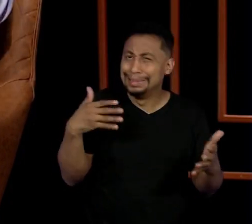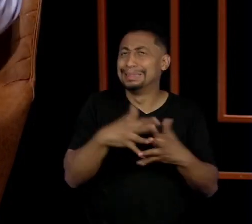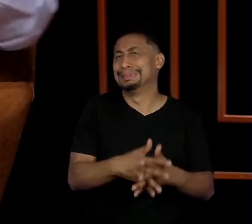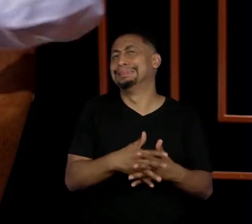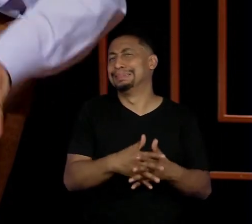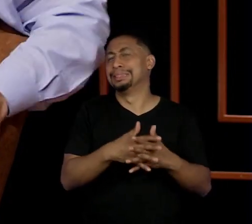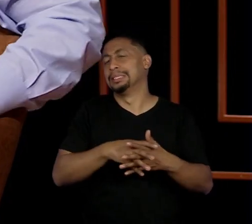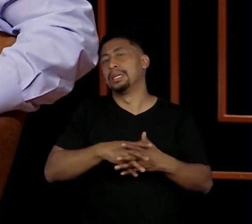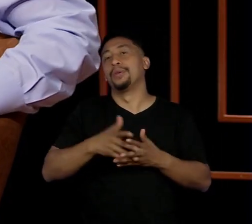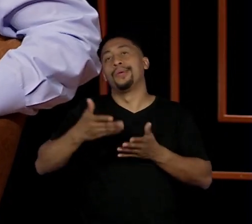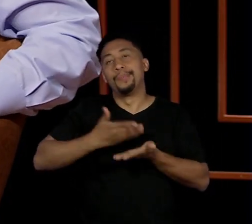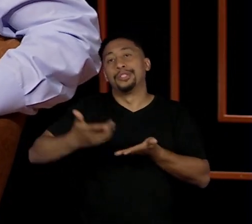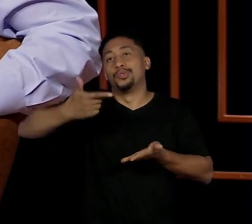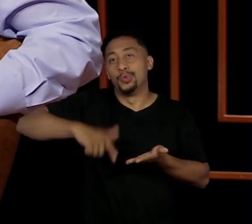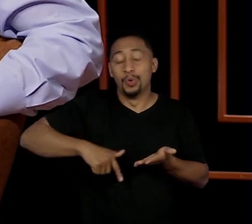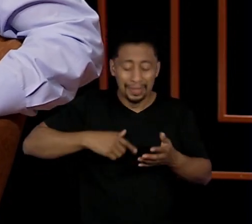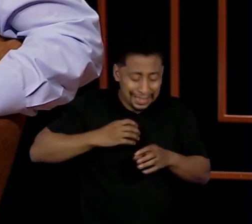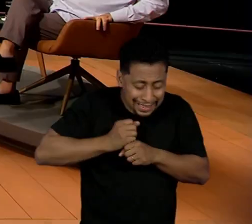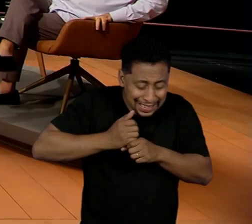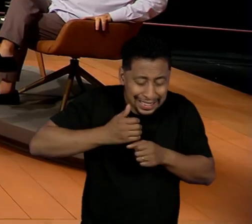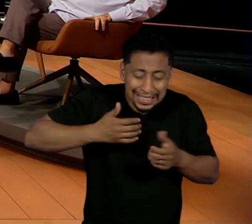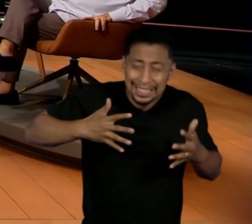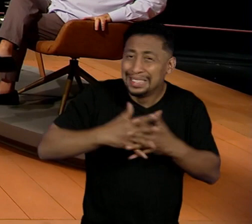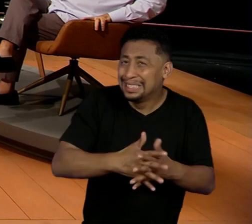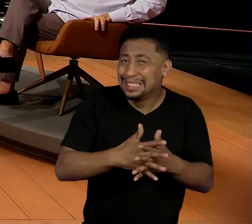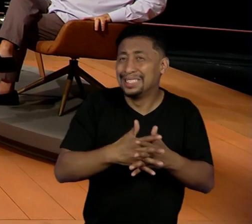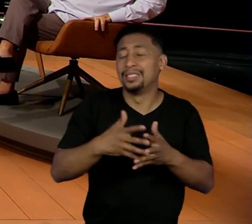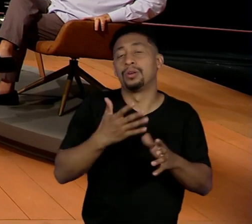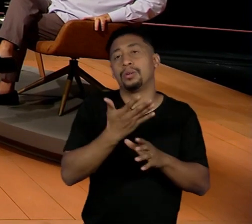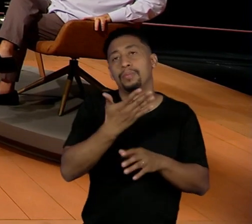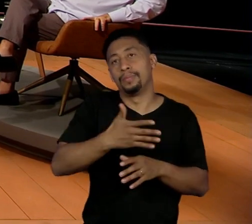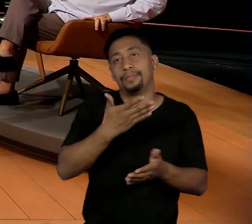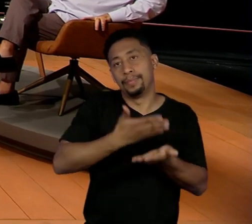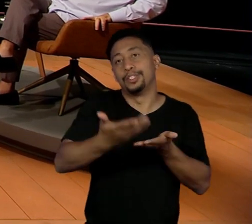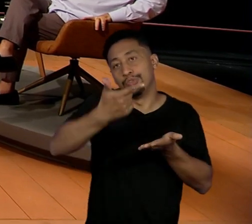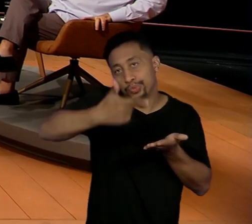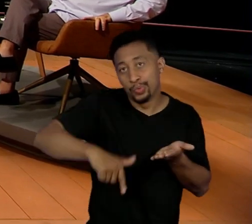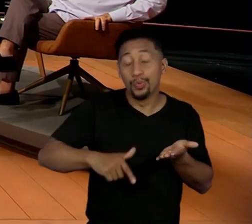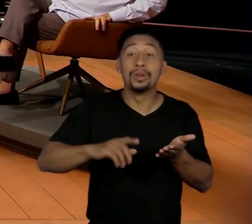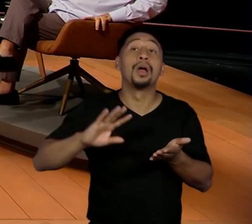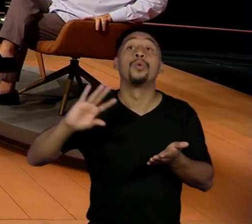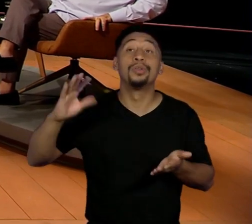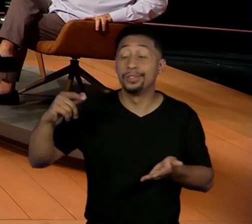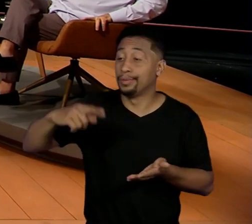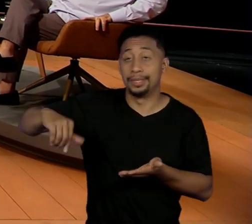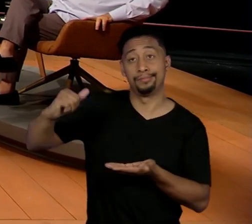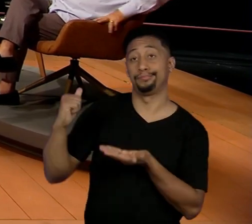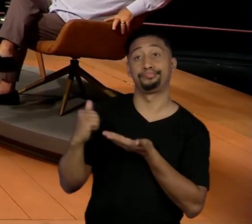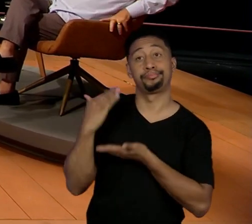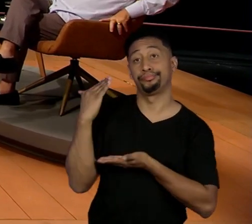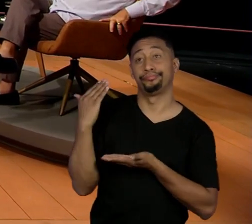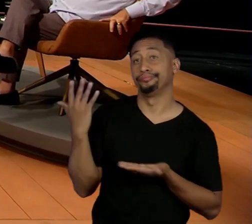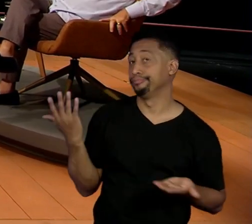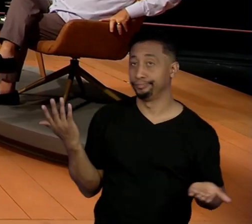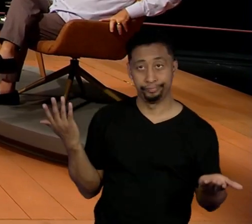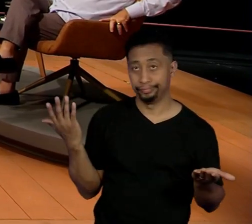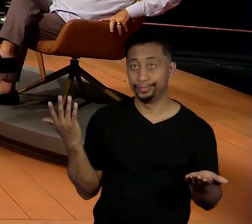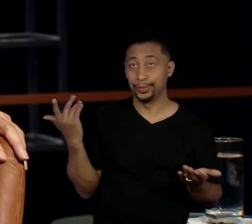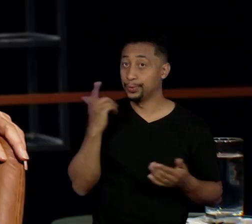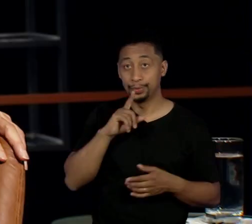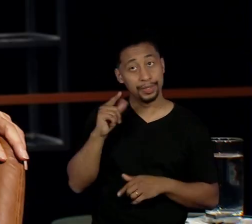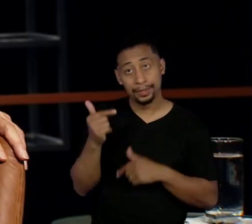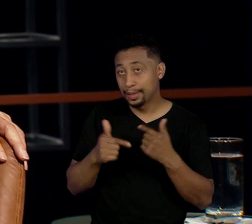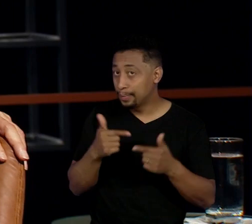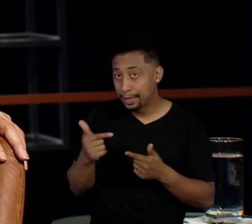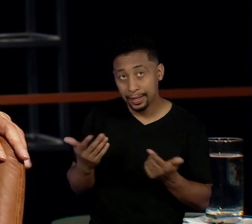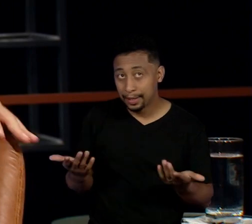e fui chutado. Foi chutado. Mas eu já era da CAL, da Casa de Artes Laranjeiras, da Escola de Teatro. Vamos entrar nesse assunto